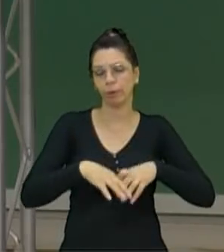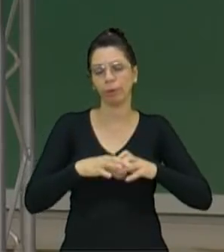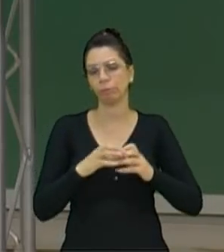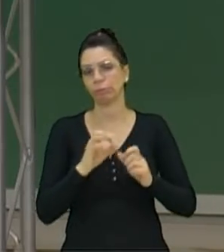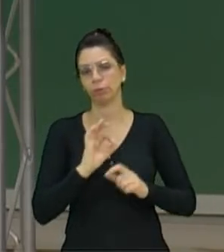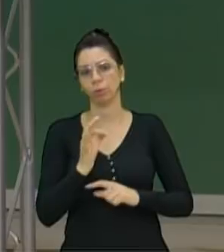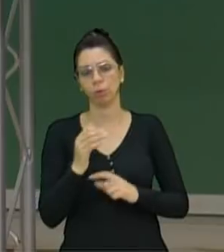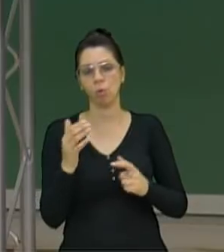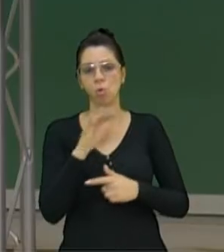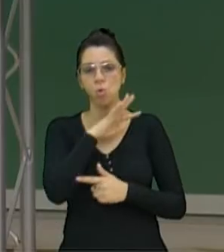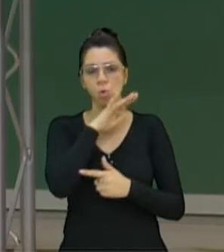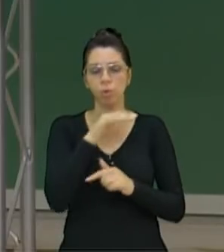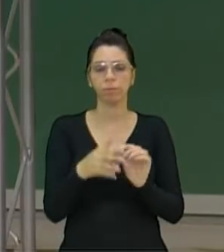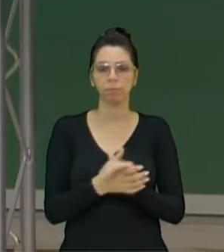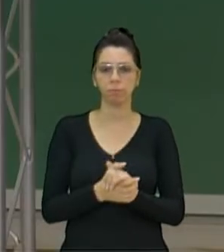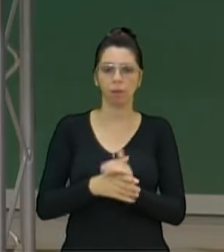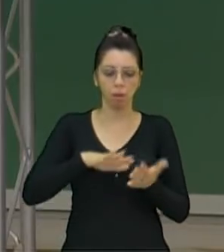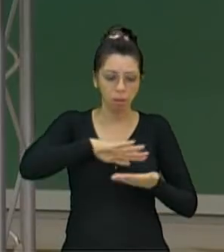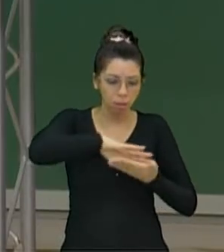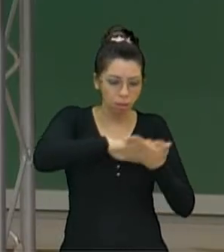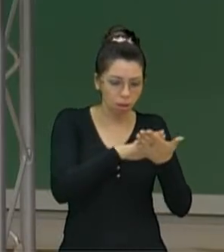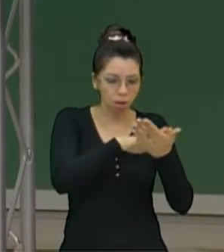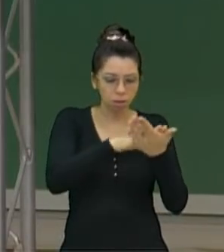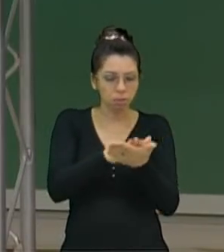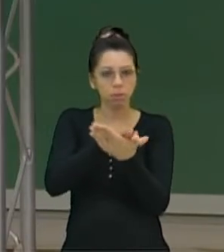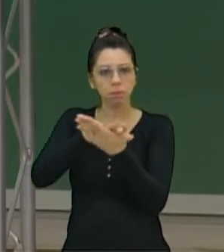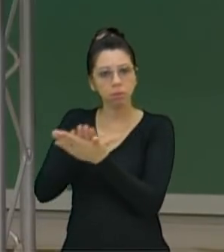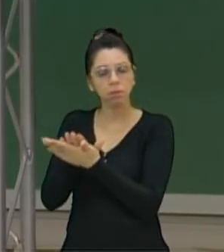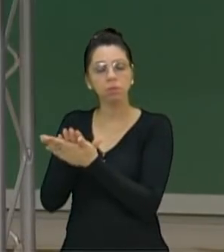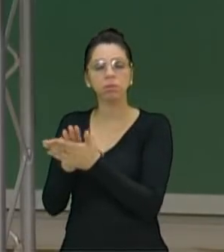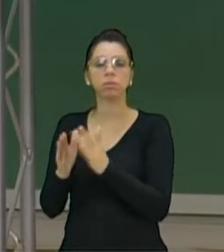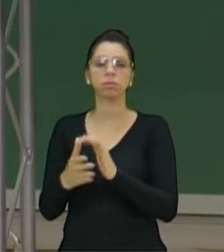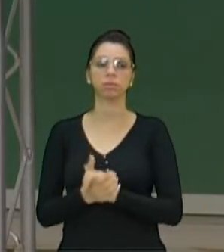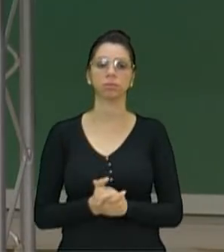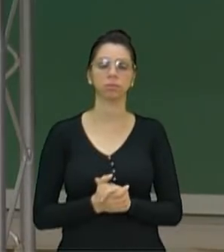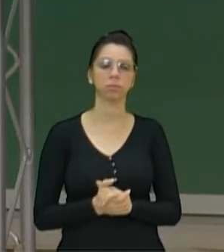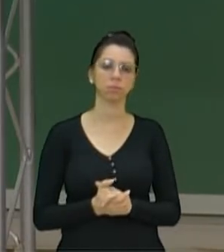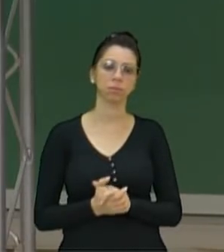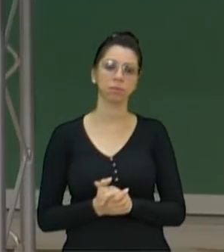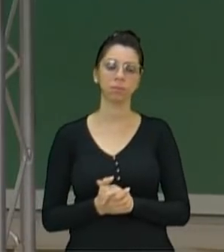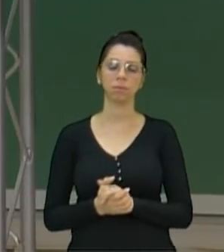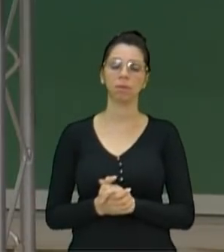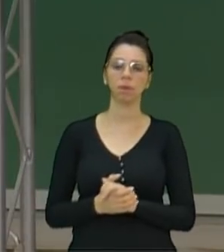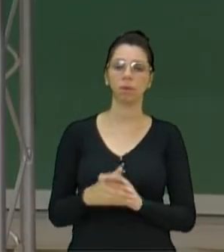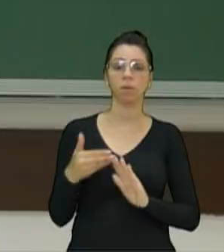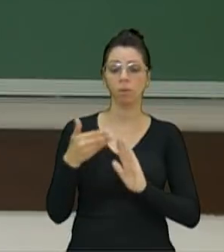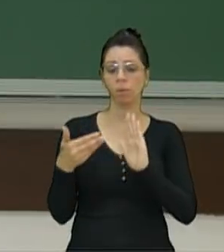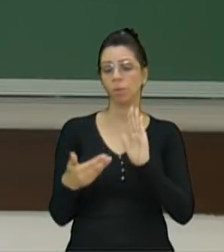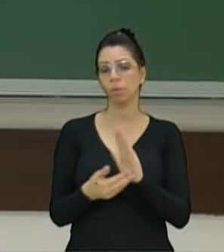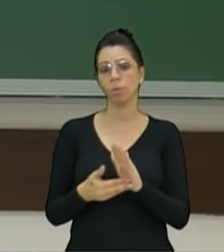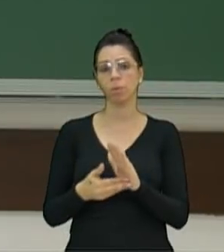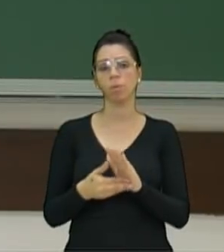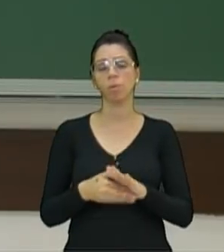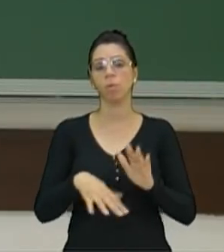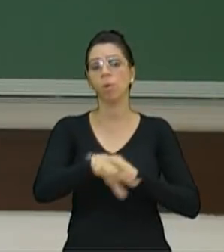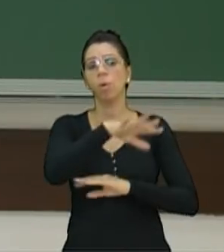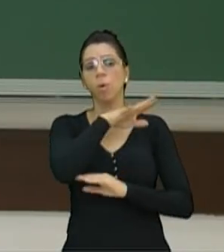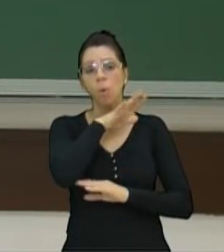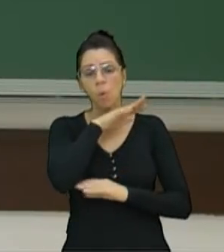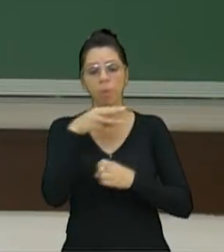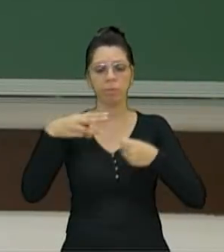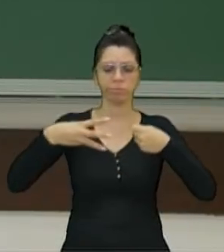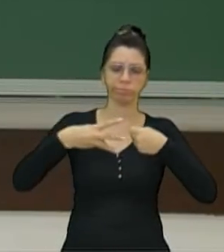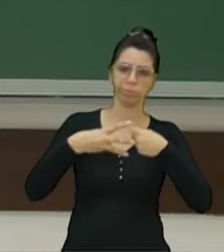fagocitar mesmo? Destruir, né? Englobar, como se fosse engolir e destruir. Então, tudo aquilo que já não está prestando mais de